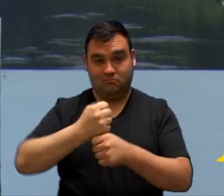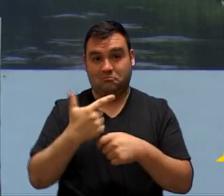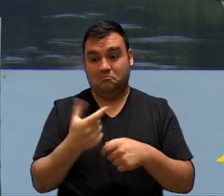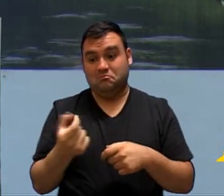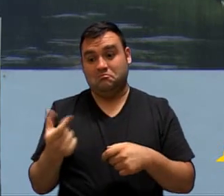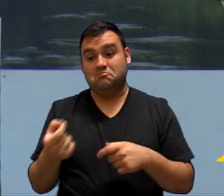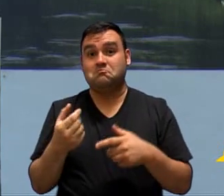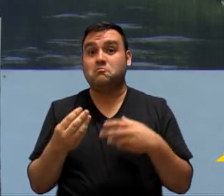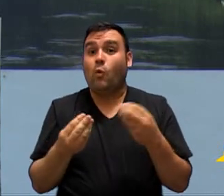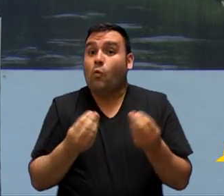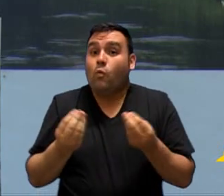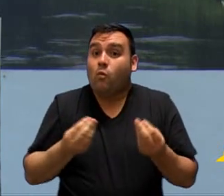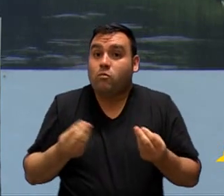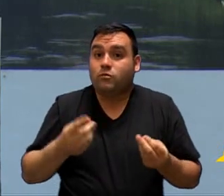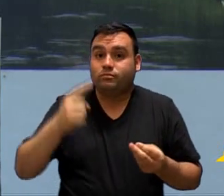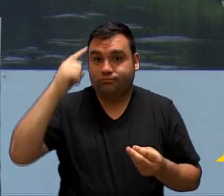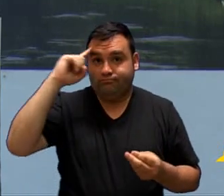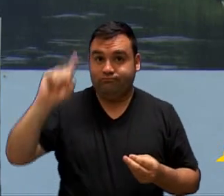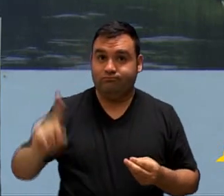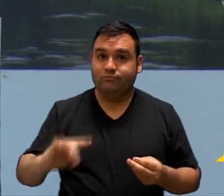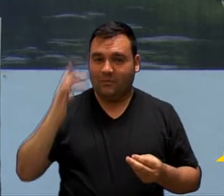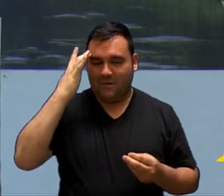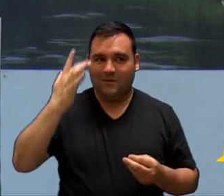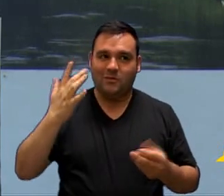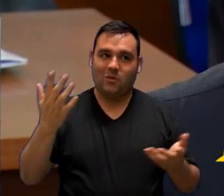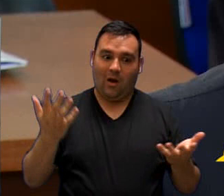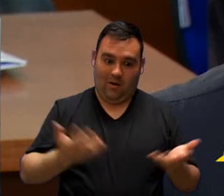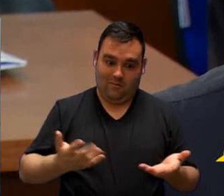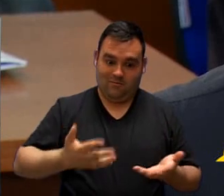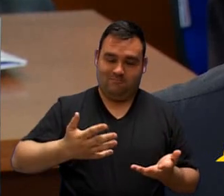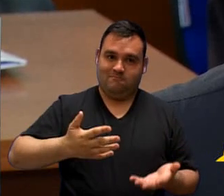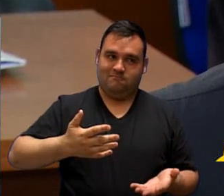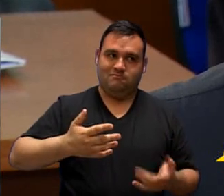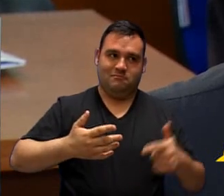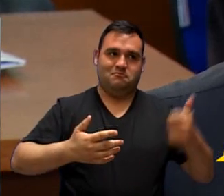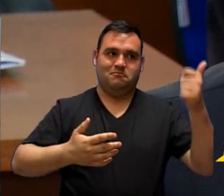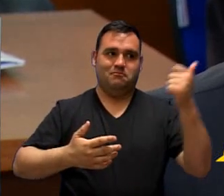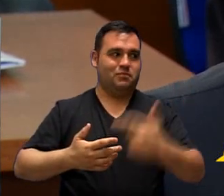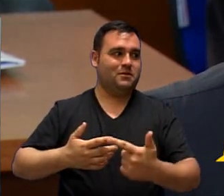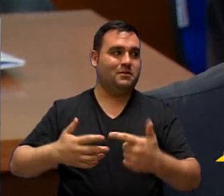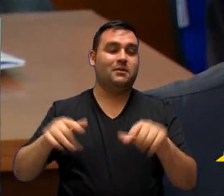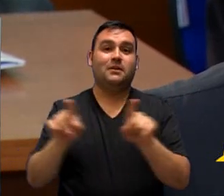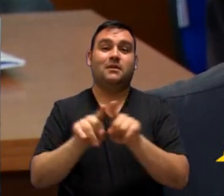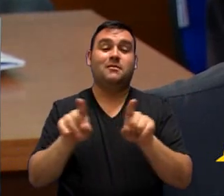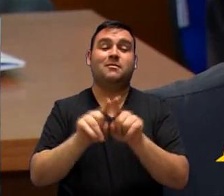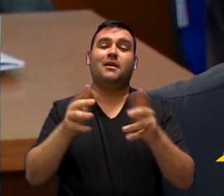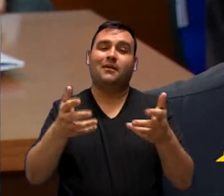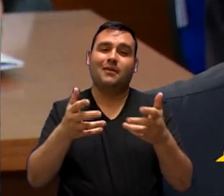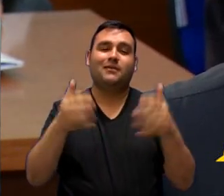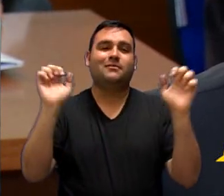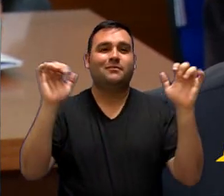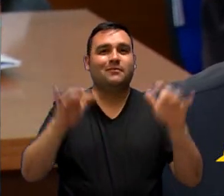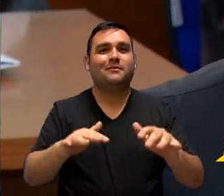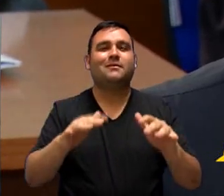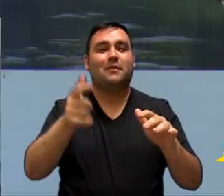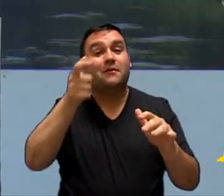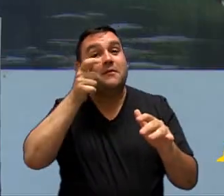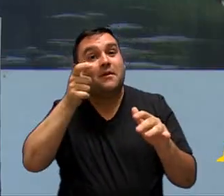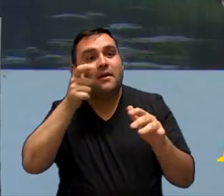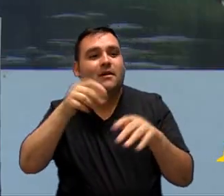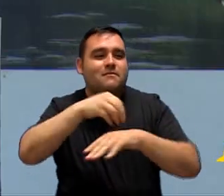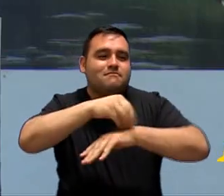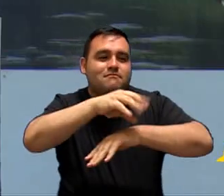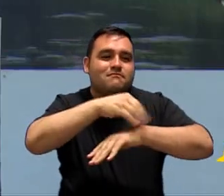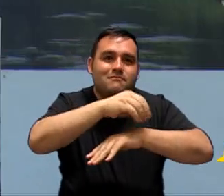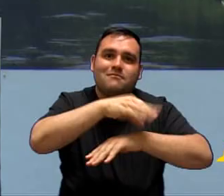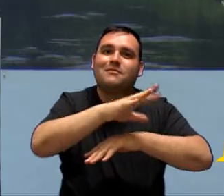sei como que ainda vai funcionar. Eu acredito que seja melhor do que essa foi. E espero que vocês estejam aqui presentes, no mínimo, como